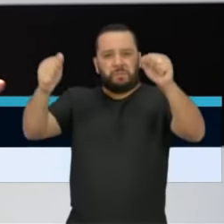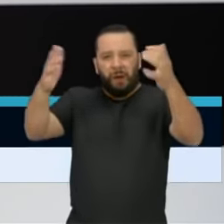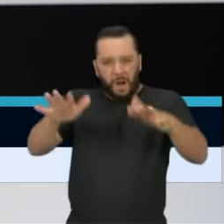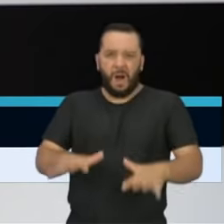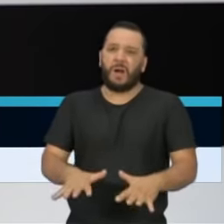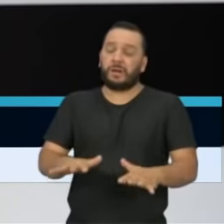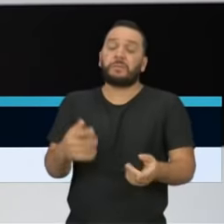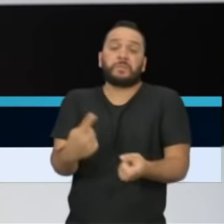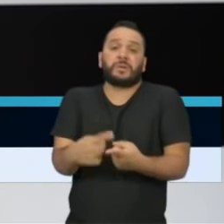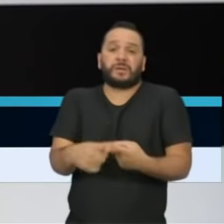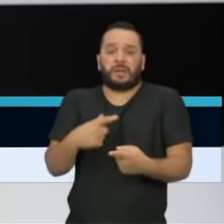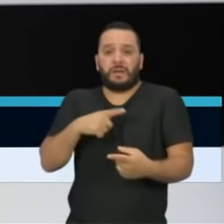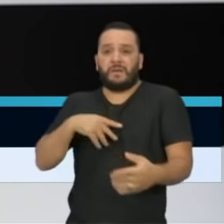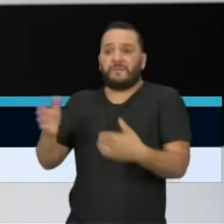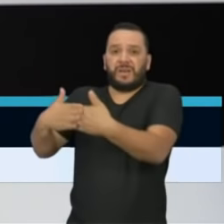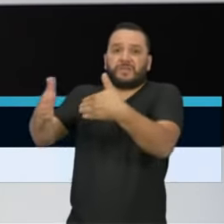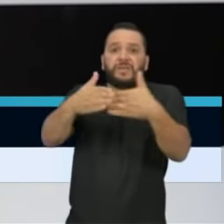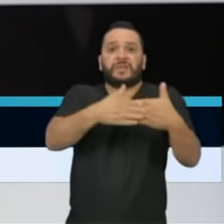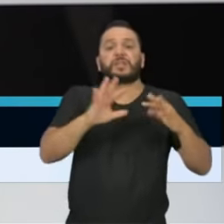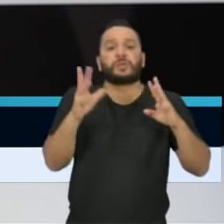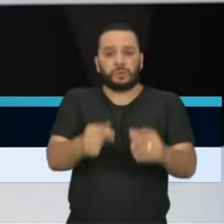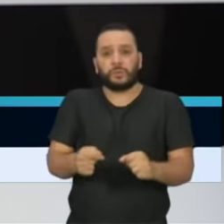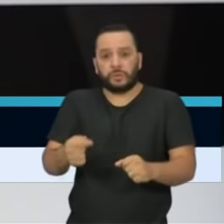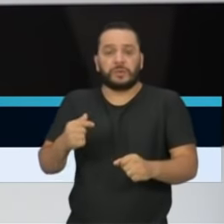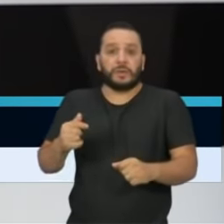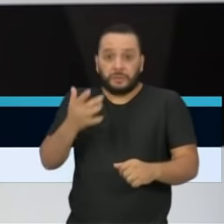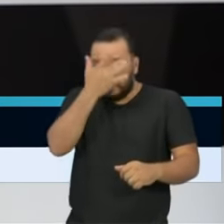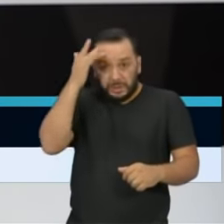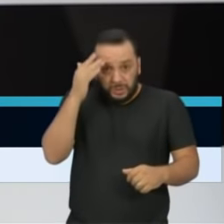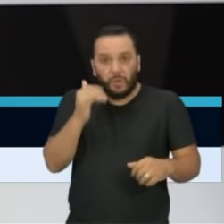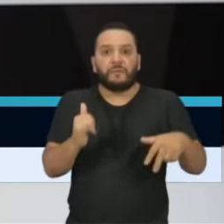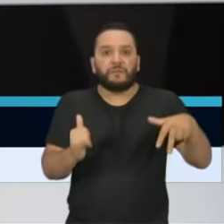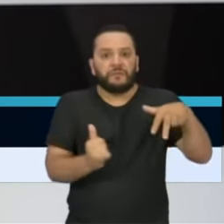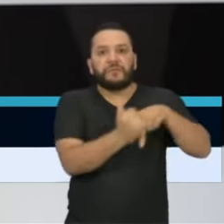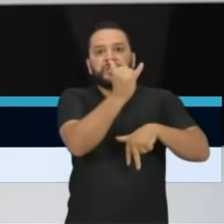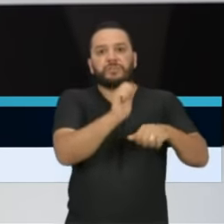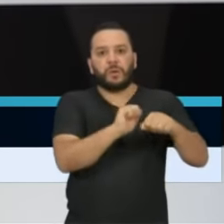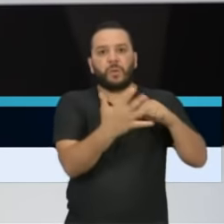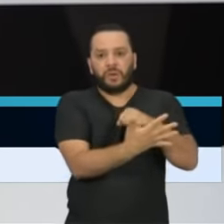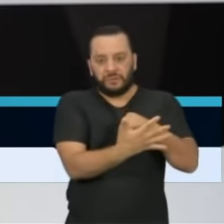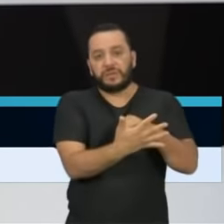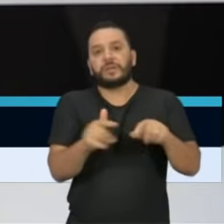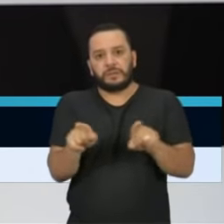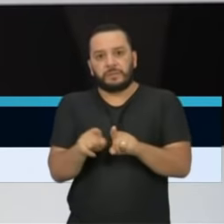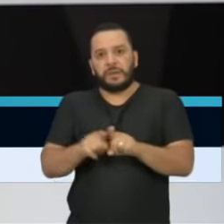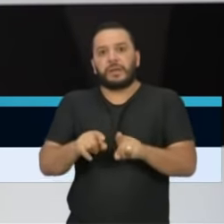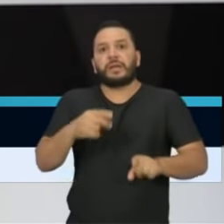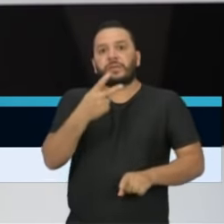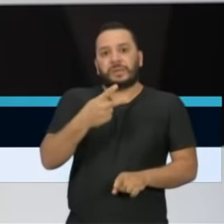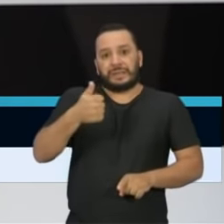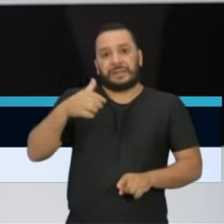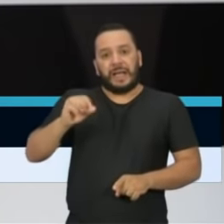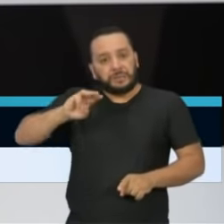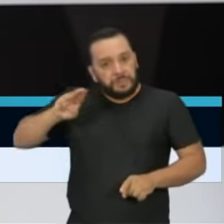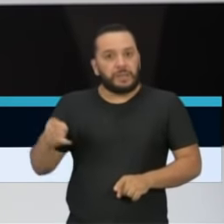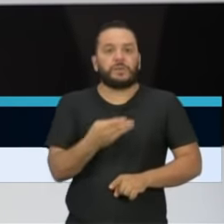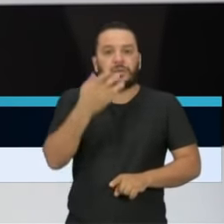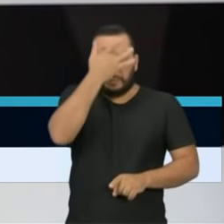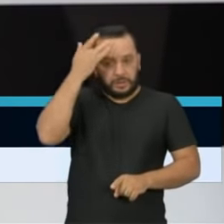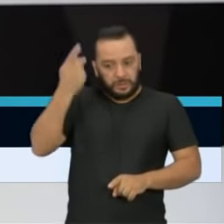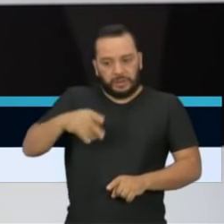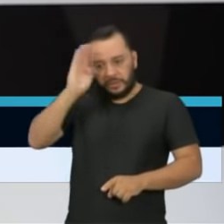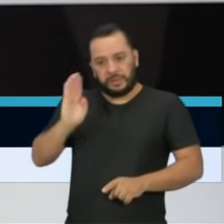pessoas potencialmente vítimas do coronavírus, afeta a vida de 210 milhões de brasileiros e de 46